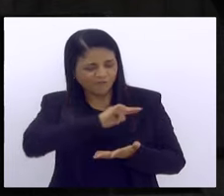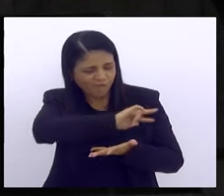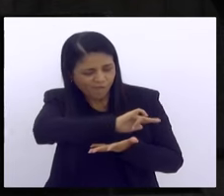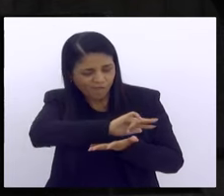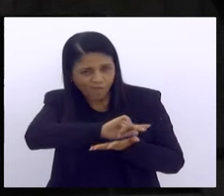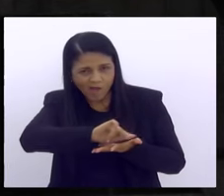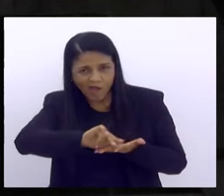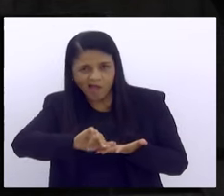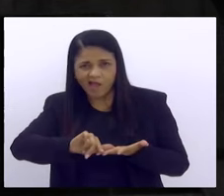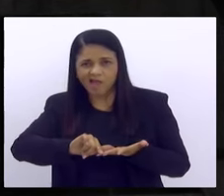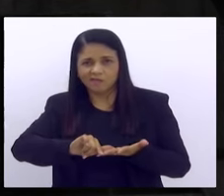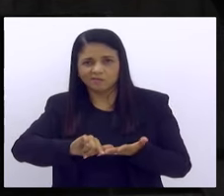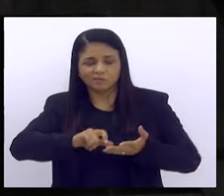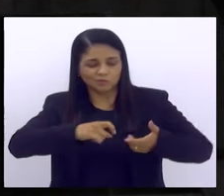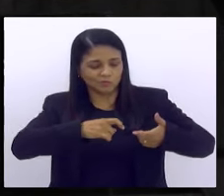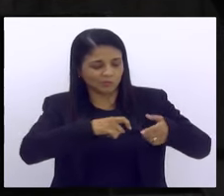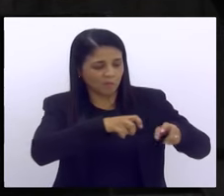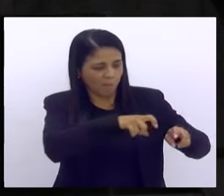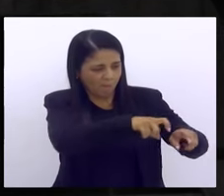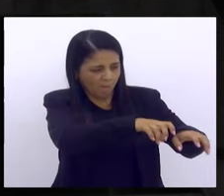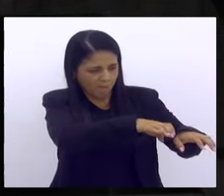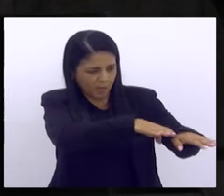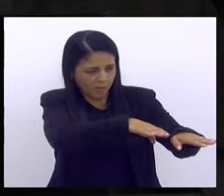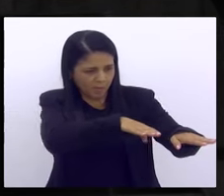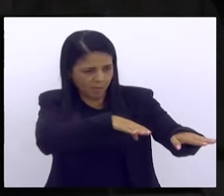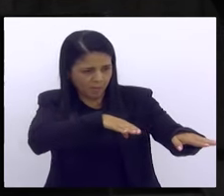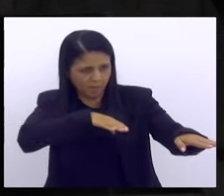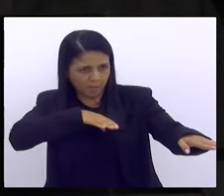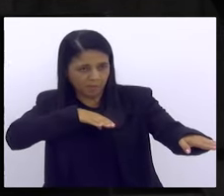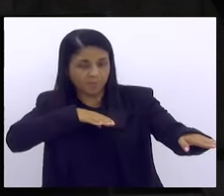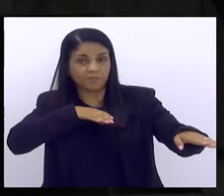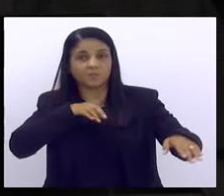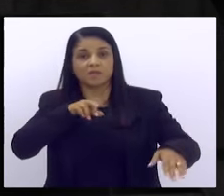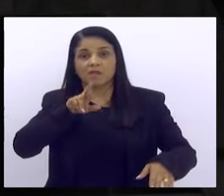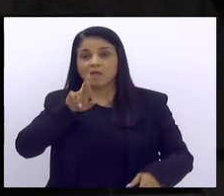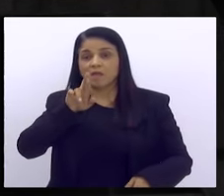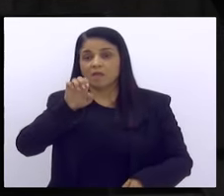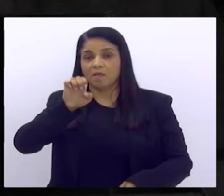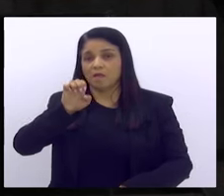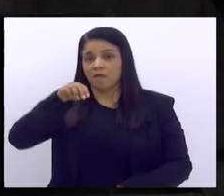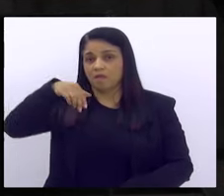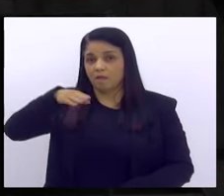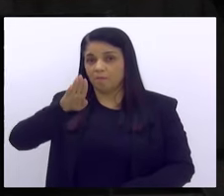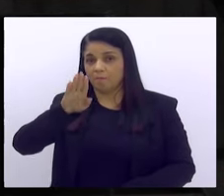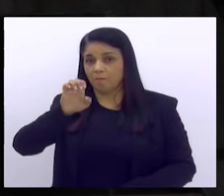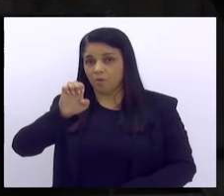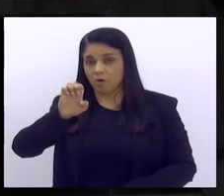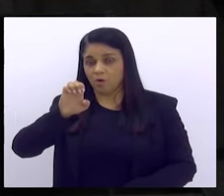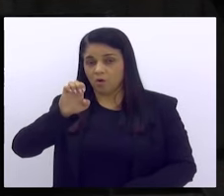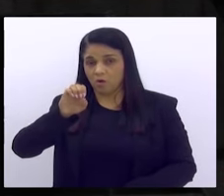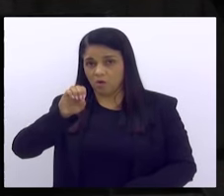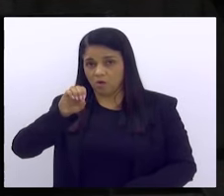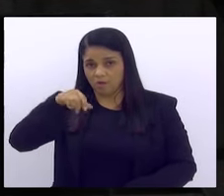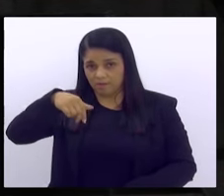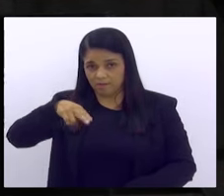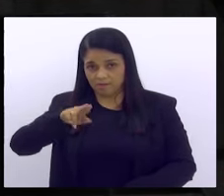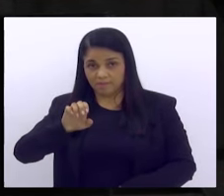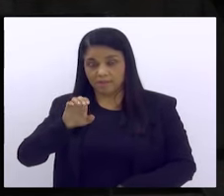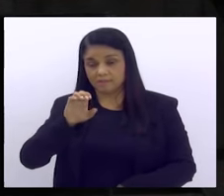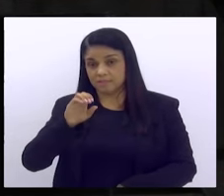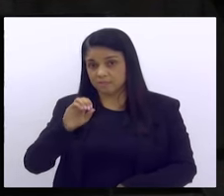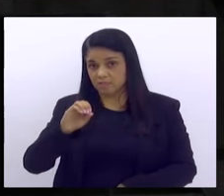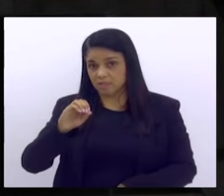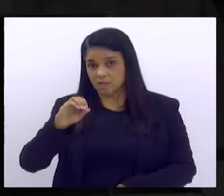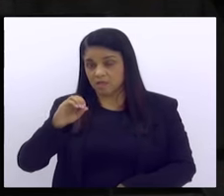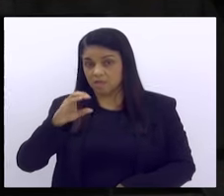diversos reboques da Prefeitura do Rio de Janeiro, da CEOP,